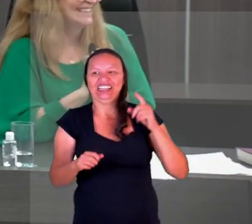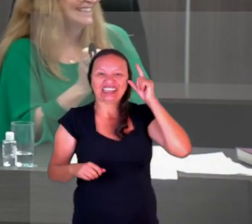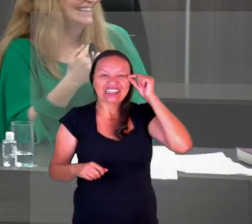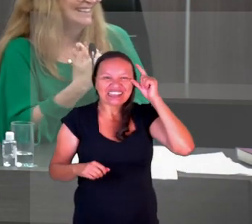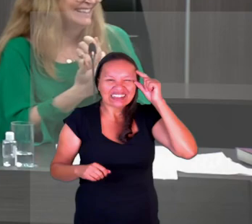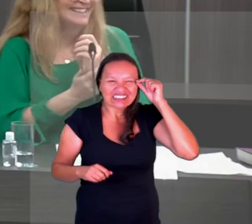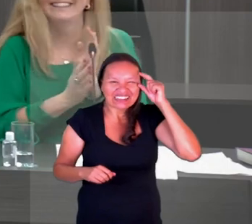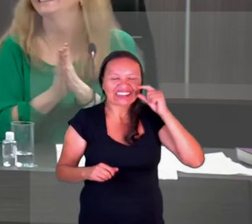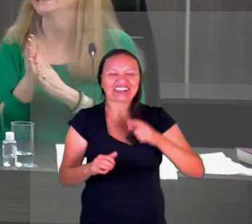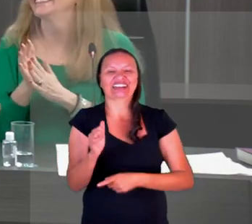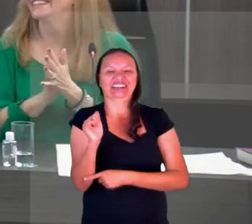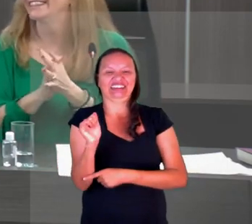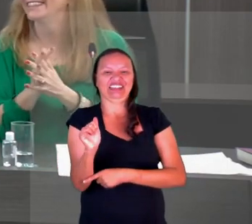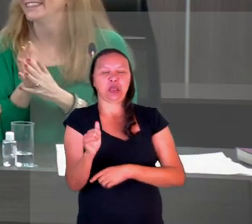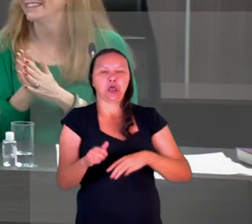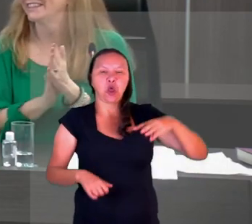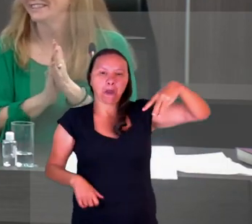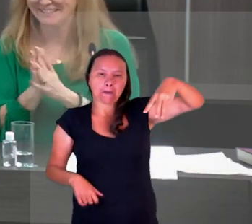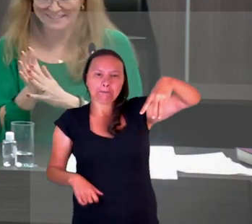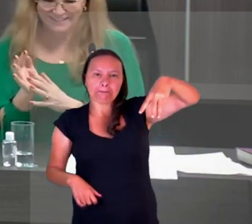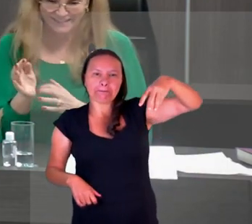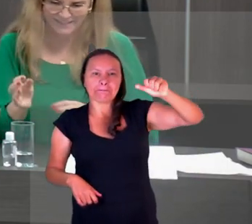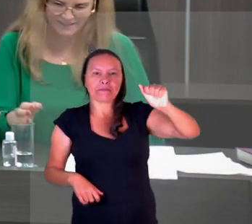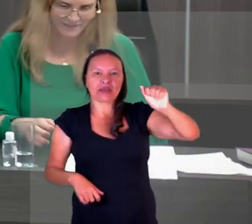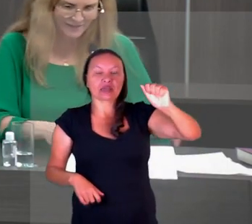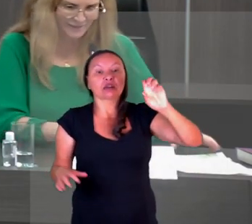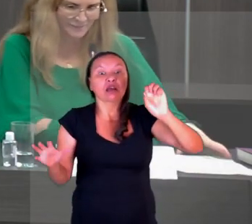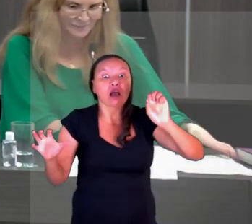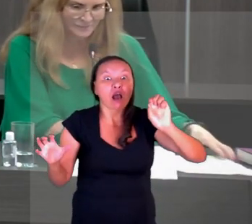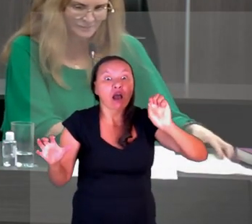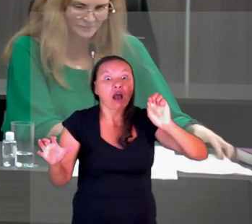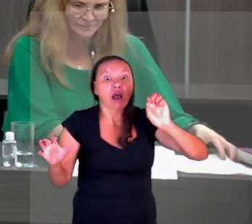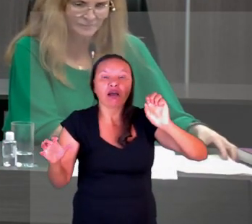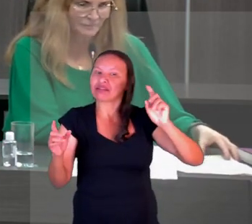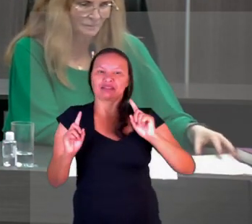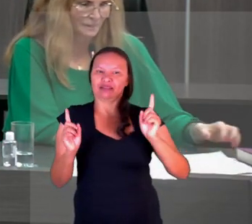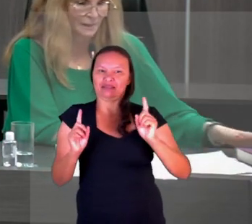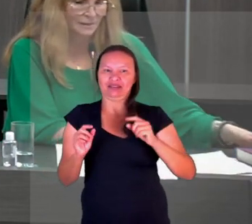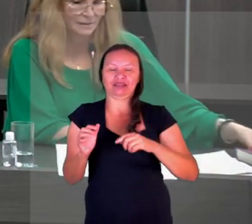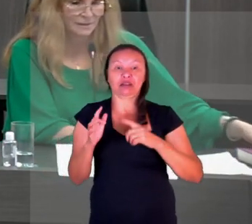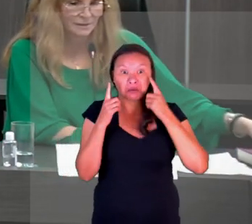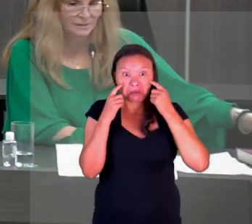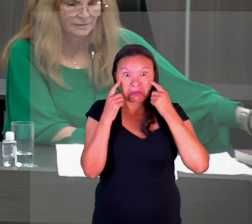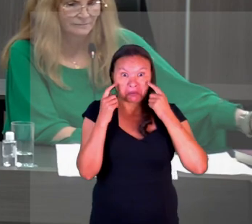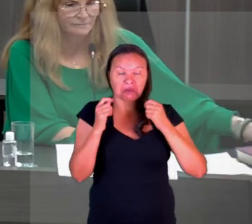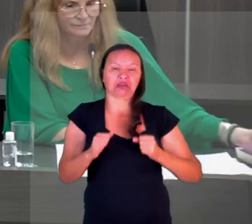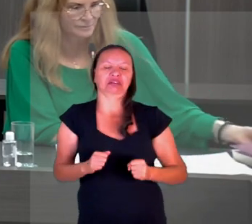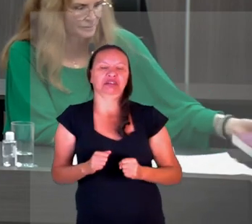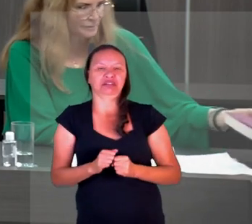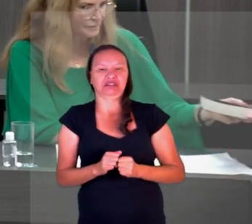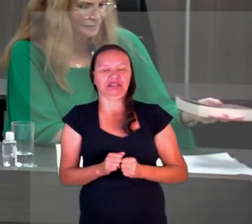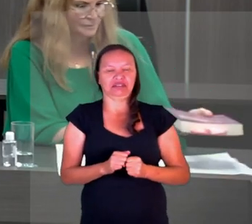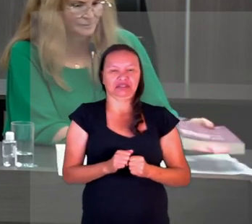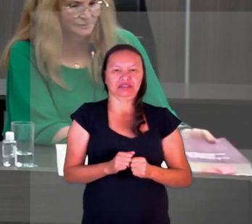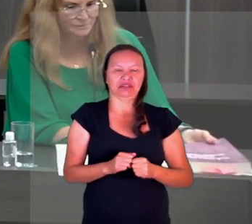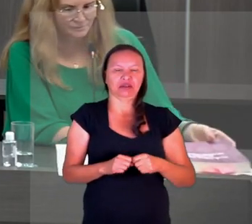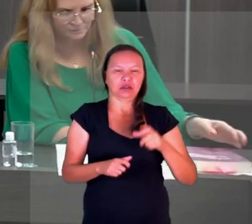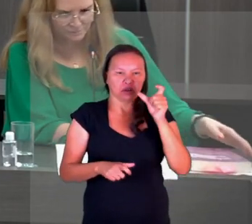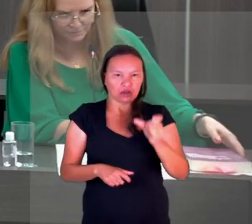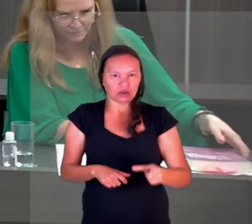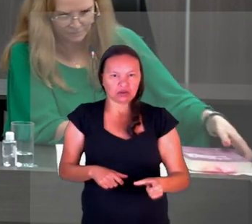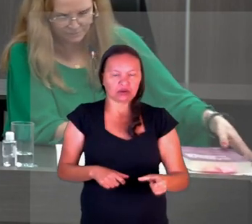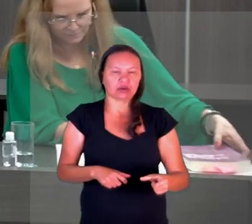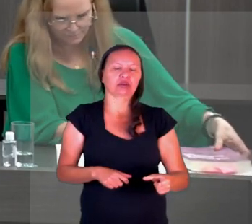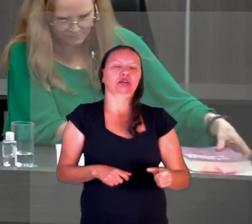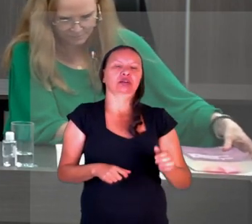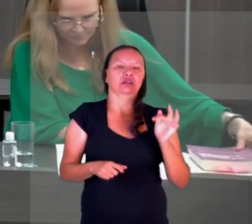então Mariana eh que é integrante da coordenação ampliada da fian Brasil membro do núcleo executivo do Fórum